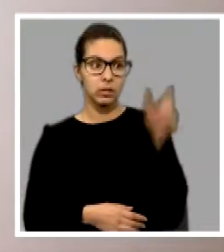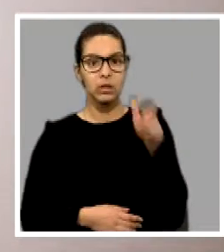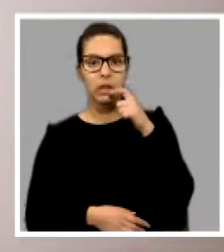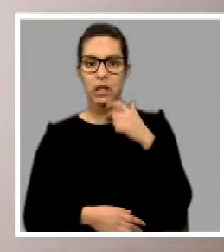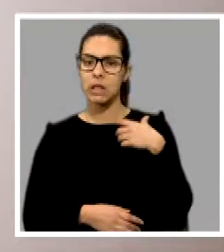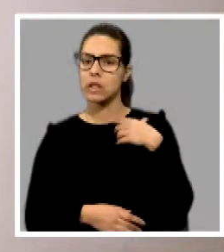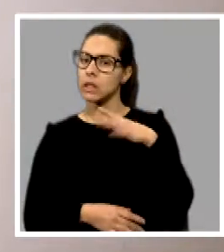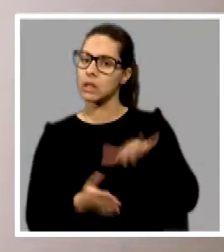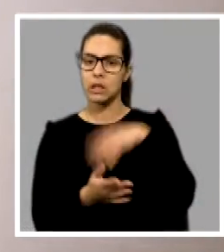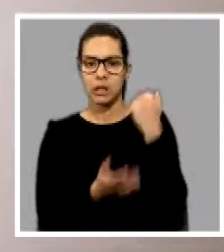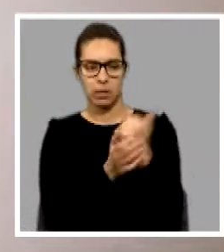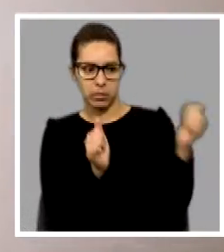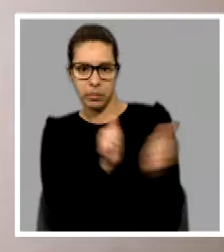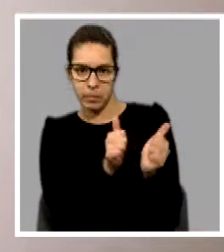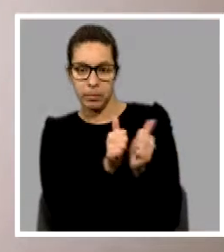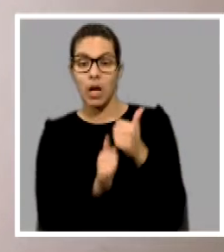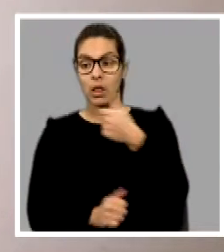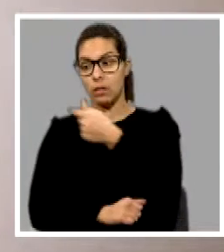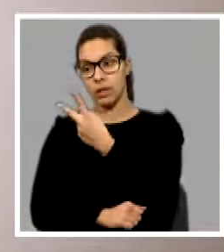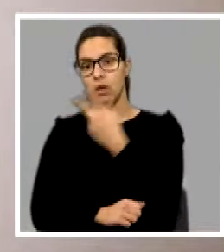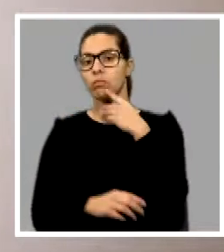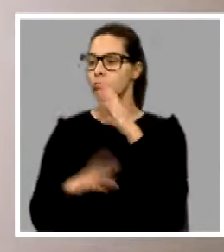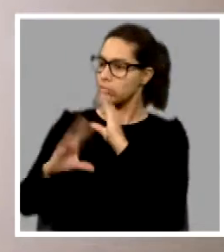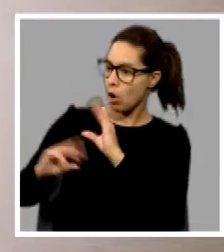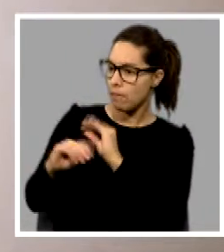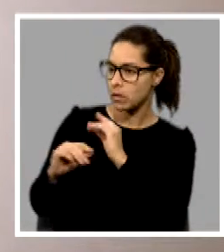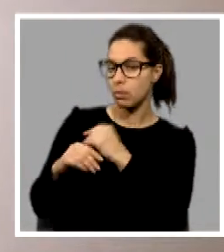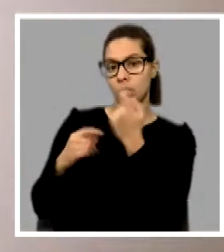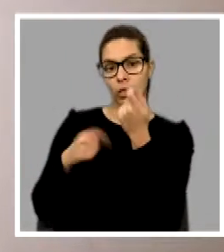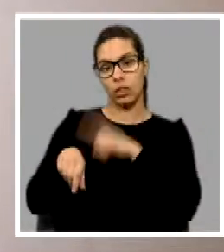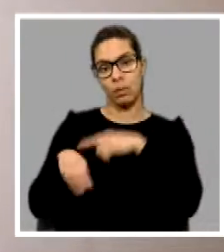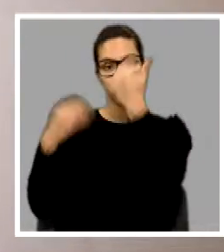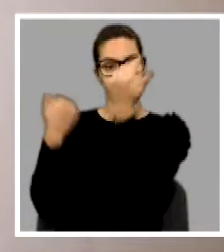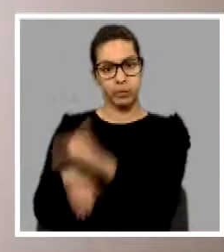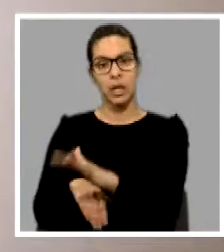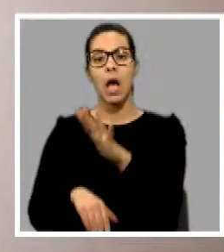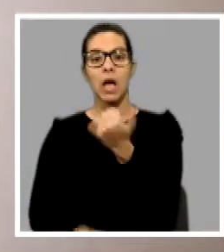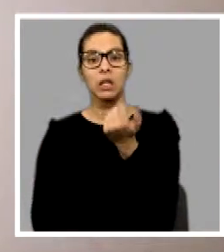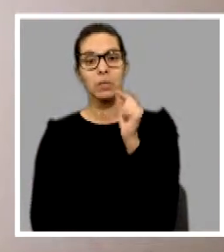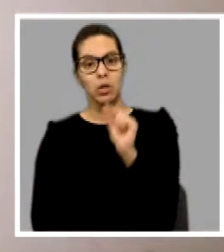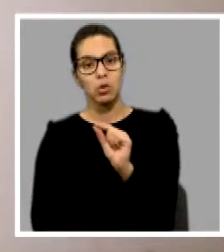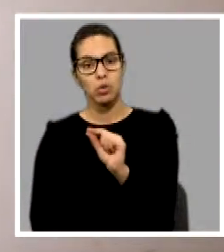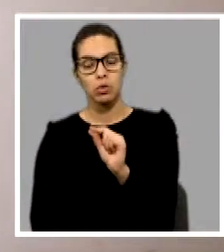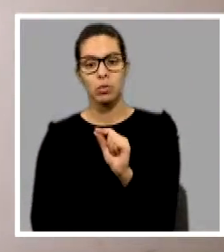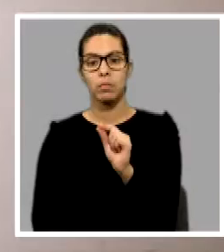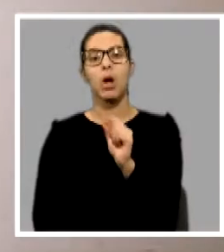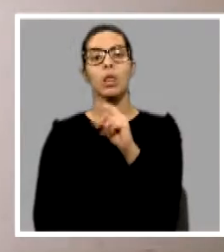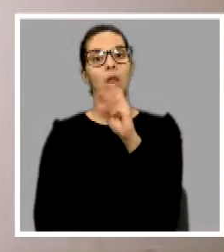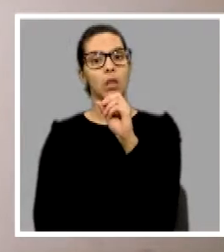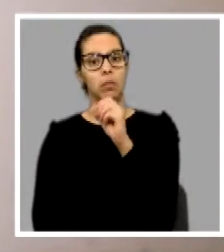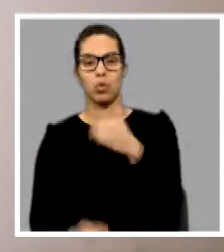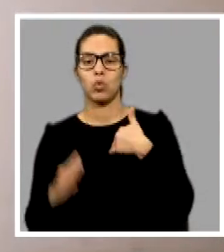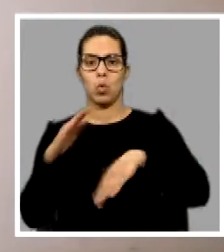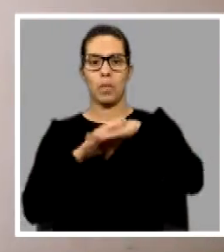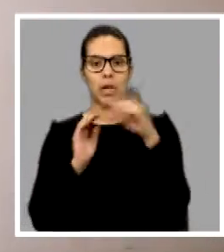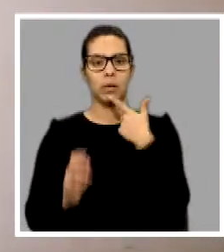O produtor do E2 é aquela pessoa que está sempre connosco. Como isto é televisão, as boas conversas têm um tempo limitado. Grava-se 15 minutos,